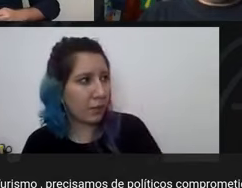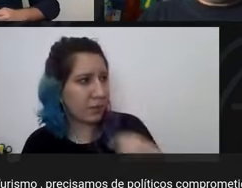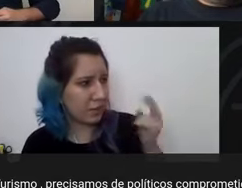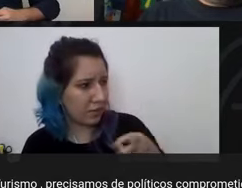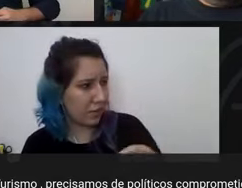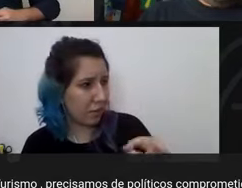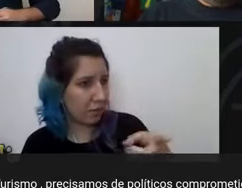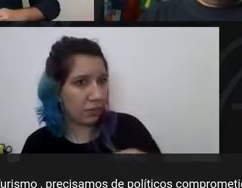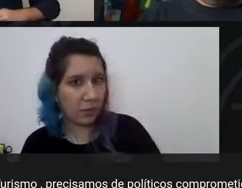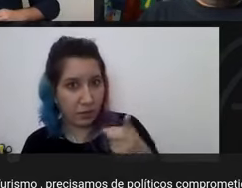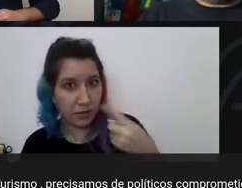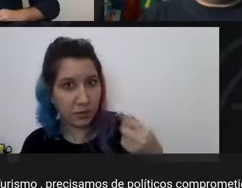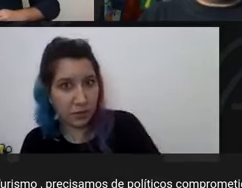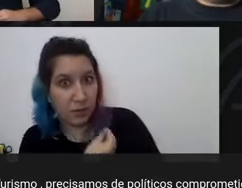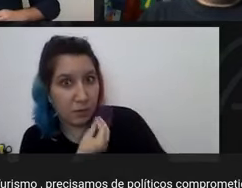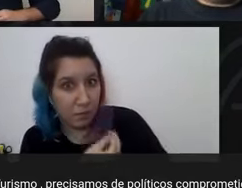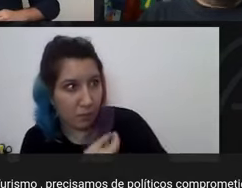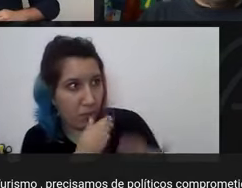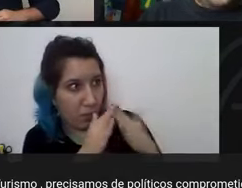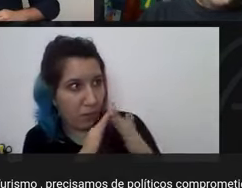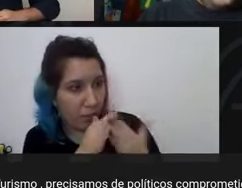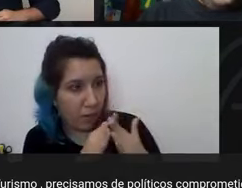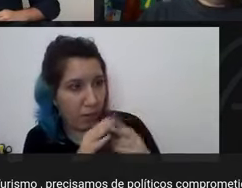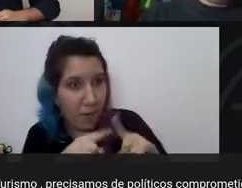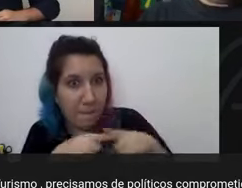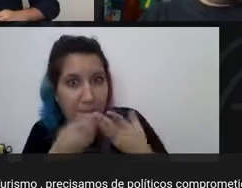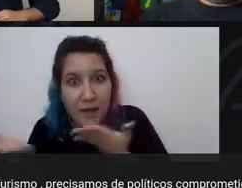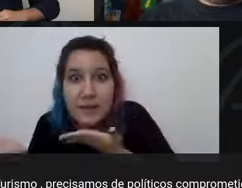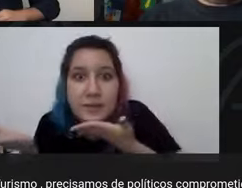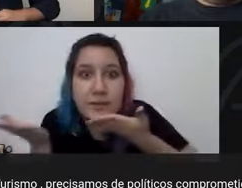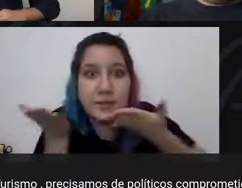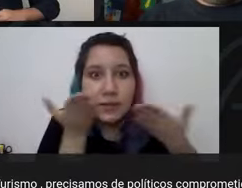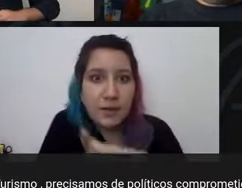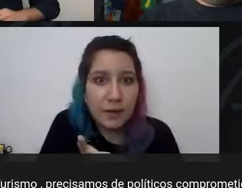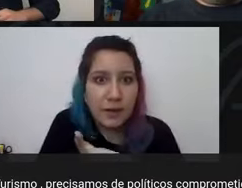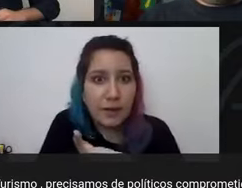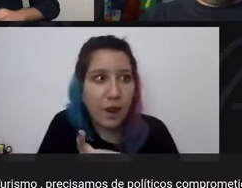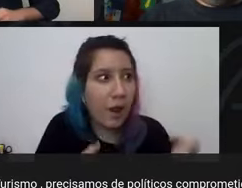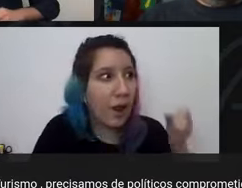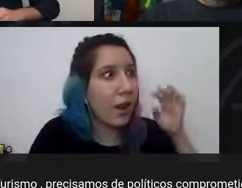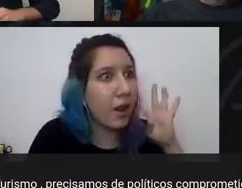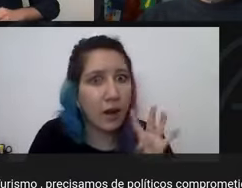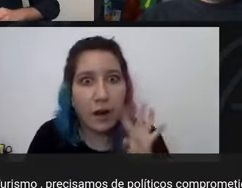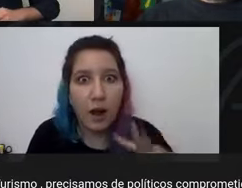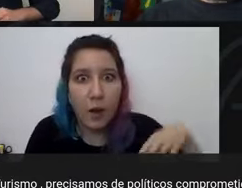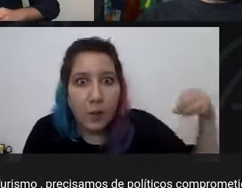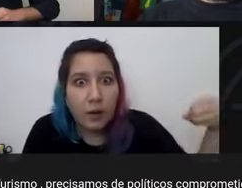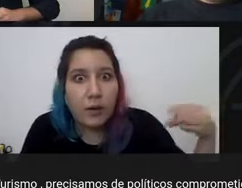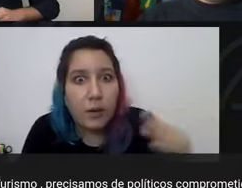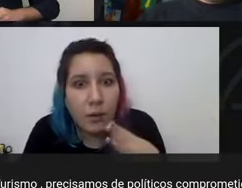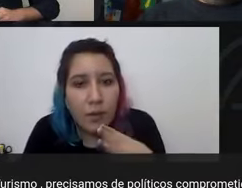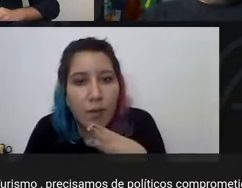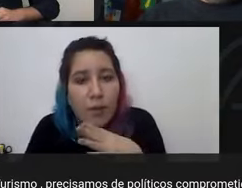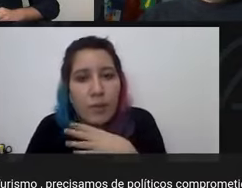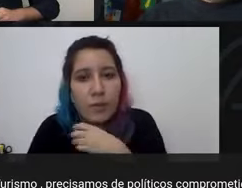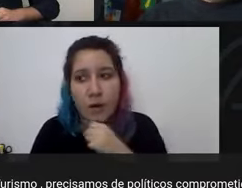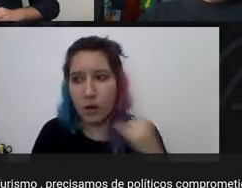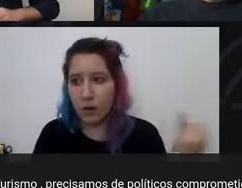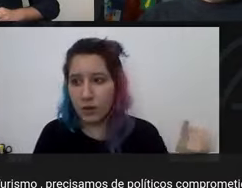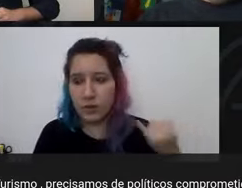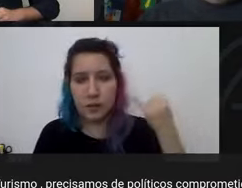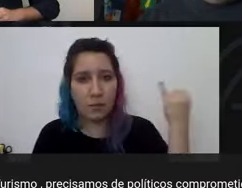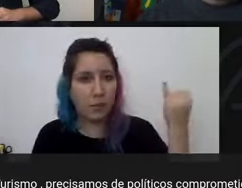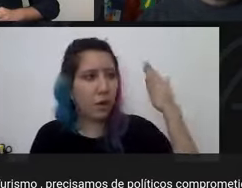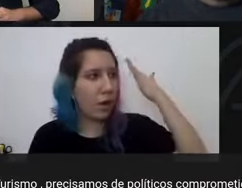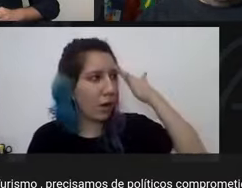hora para vocês que vivem aqui, mas para a pessoa que vai visitar, é algo extremamente interessante. Foi aí que eles começaram a se importar de